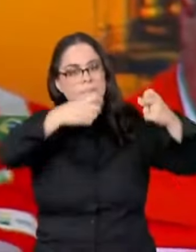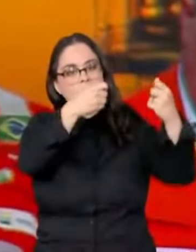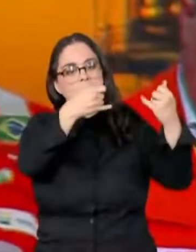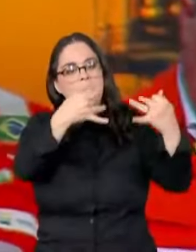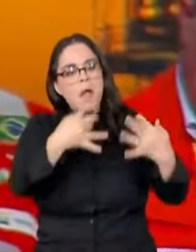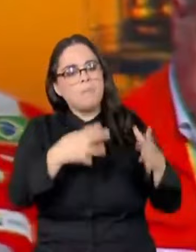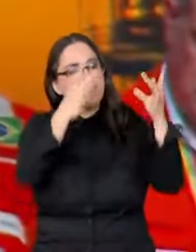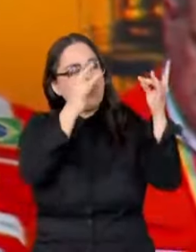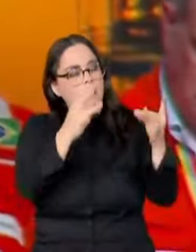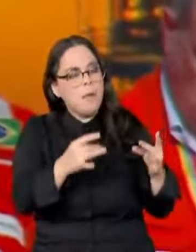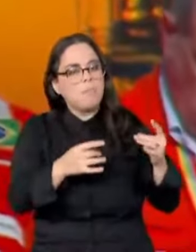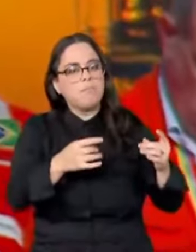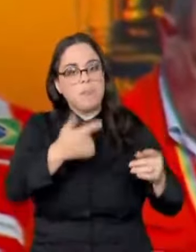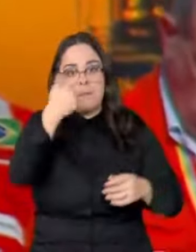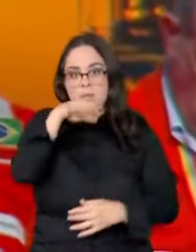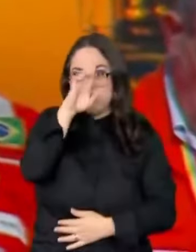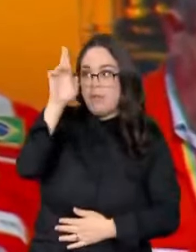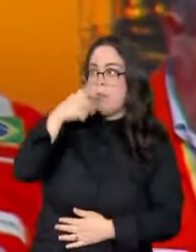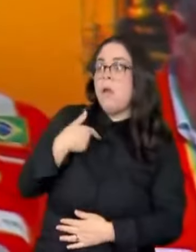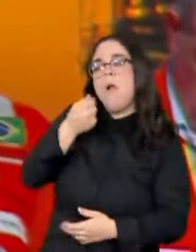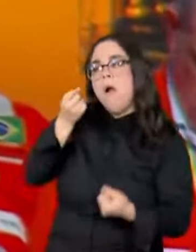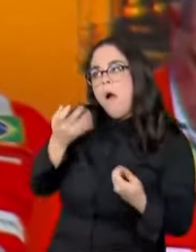para o patrão: nossa, patrão,